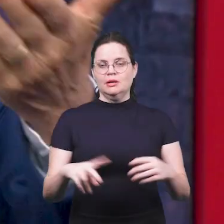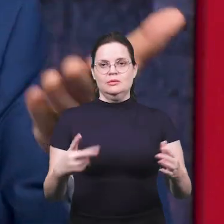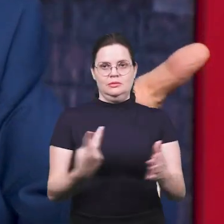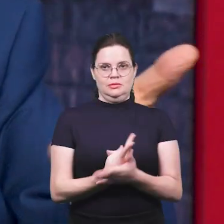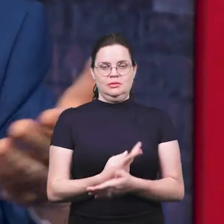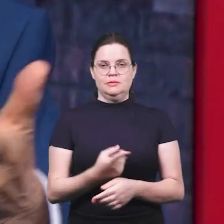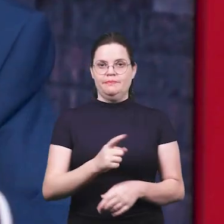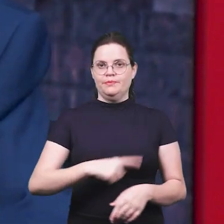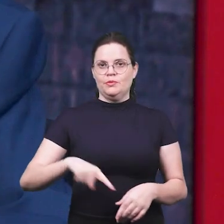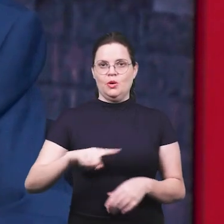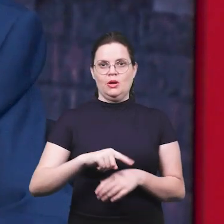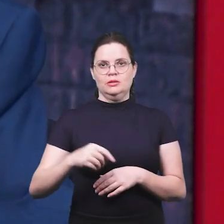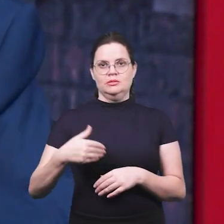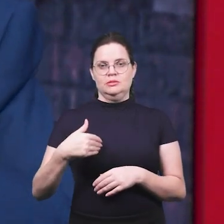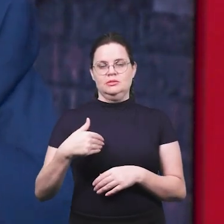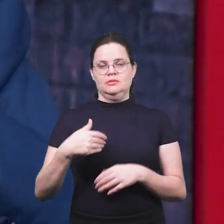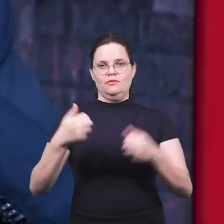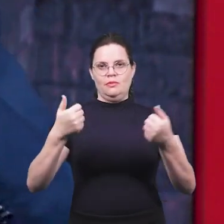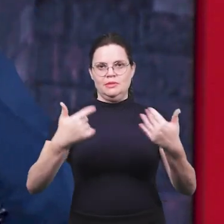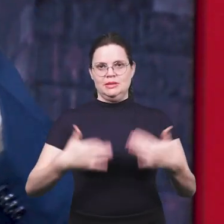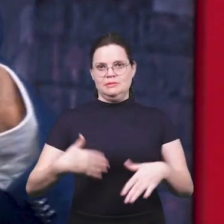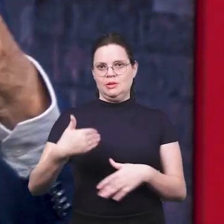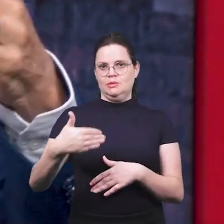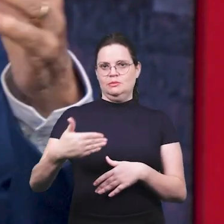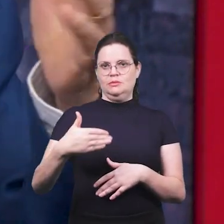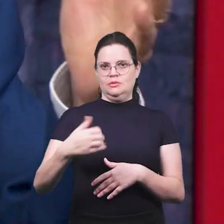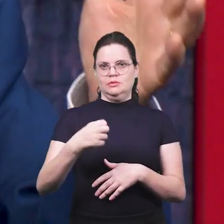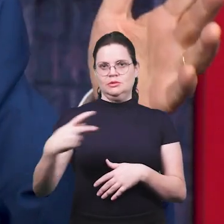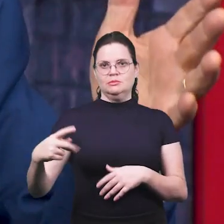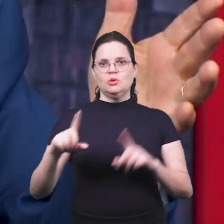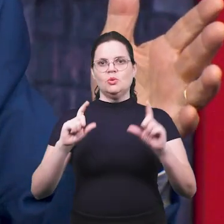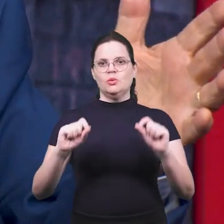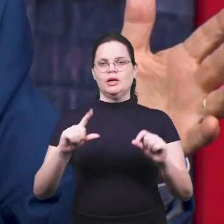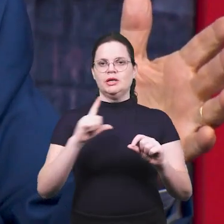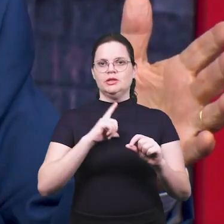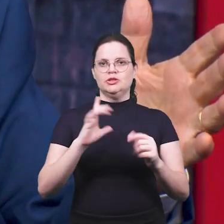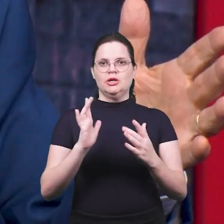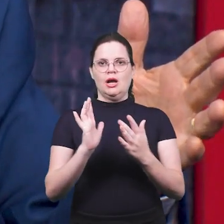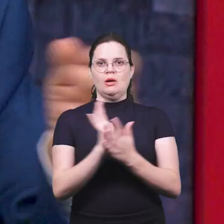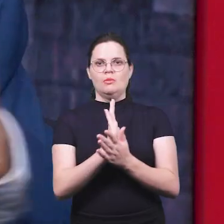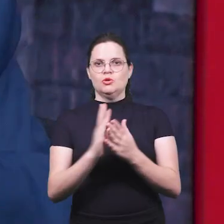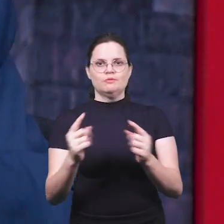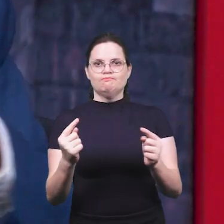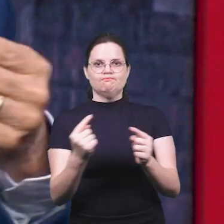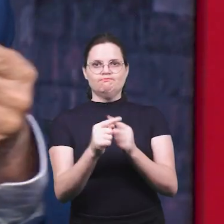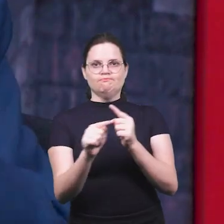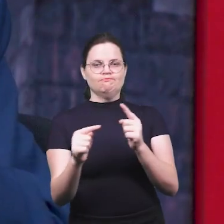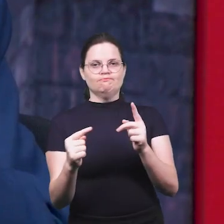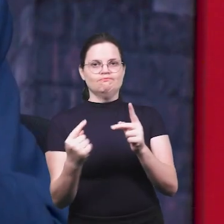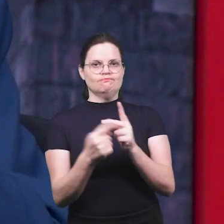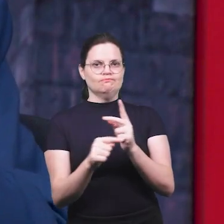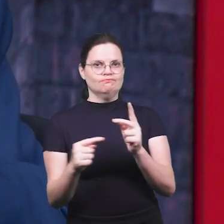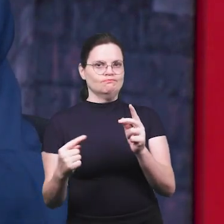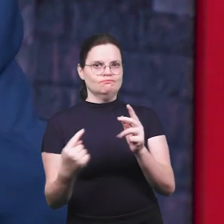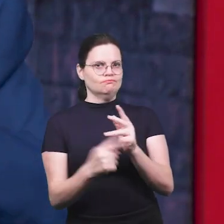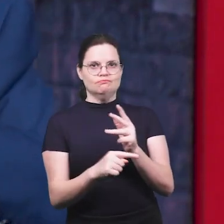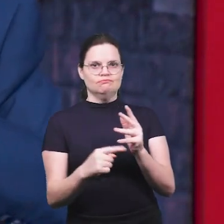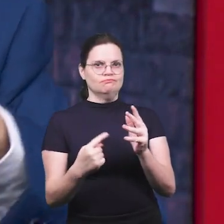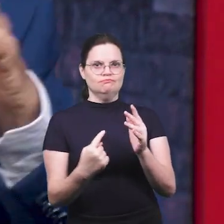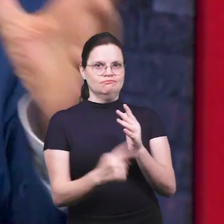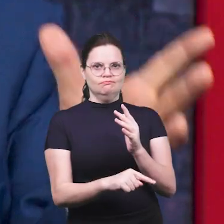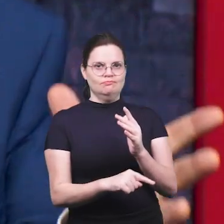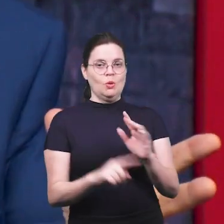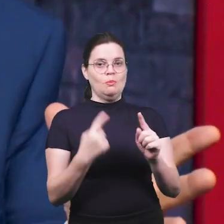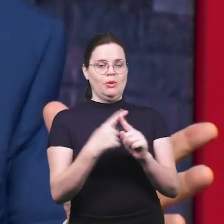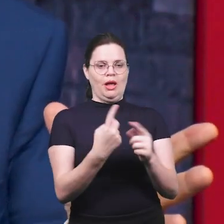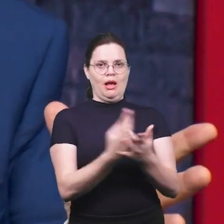Nós vamos falar no próximo episódio das linhas divergentes. Essas linhas divergentes do que